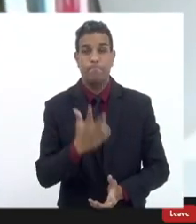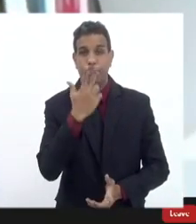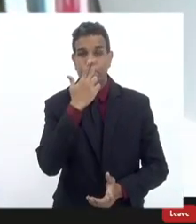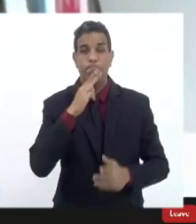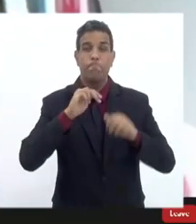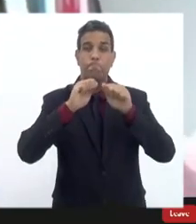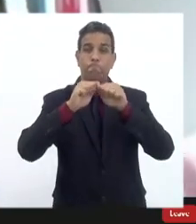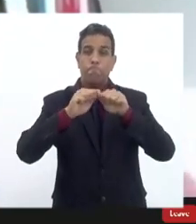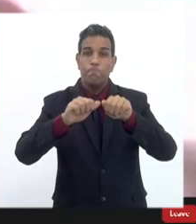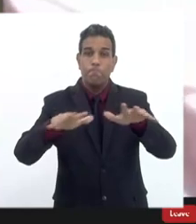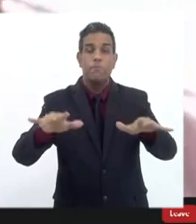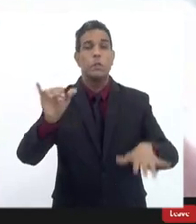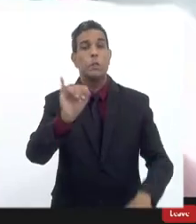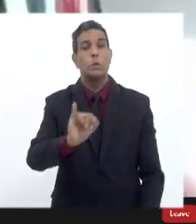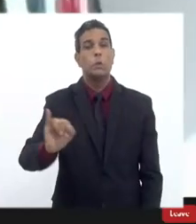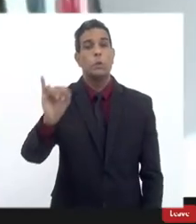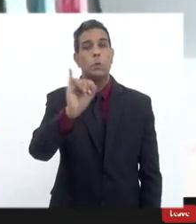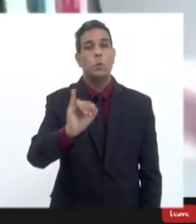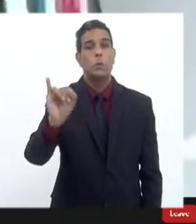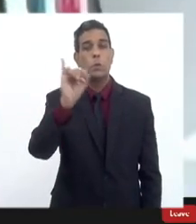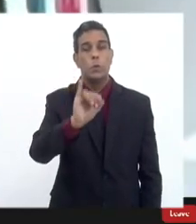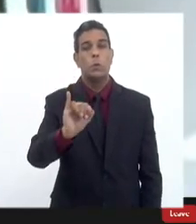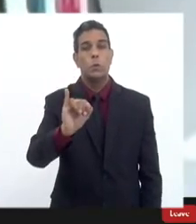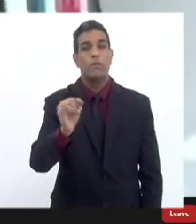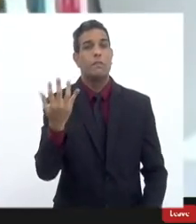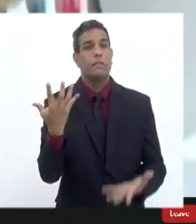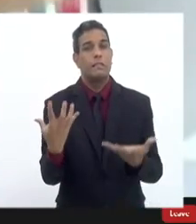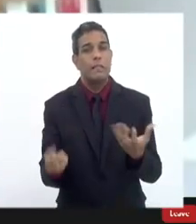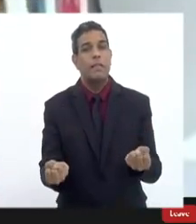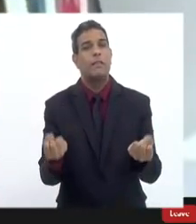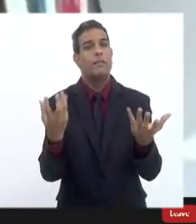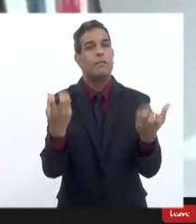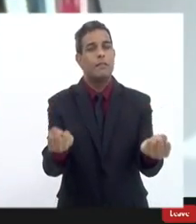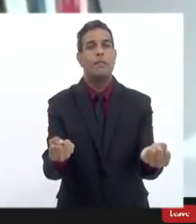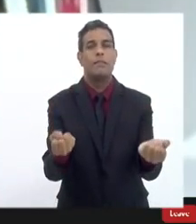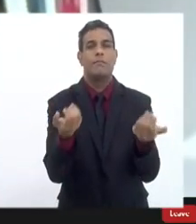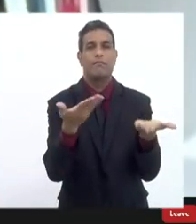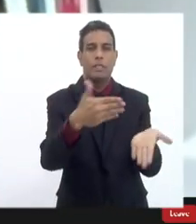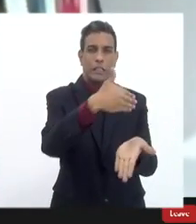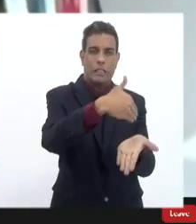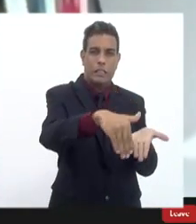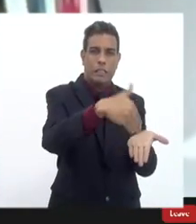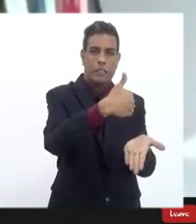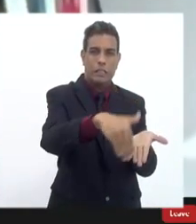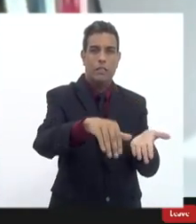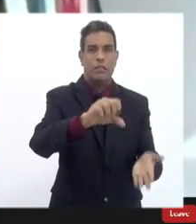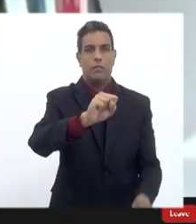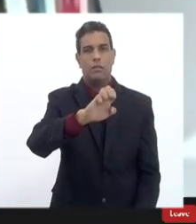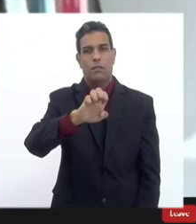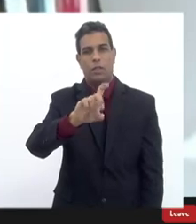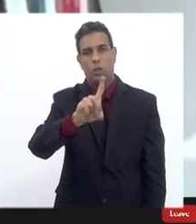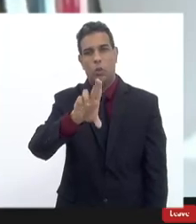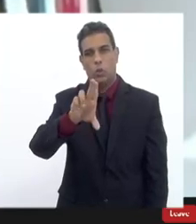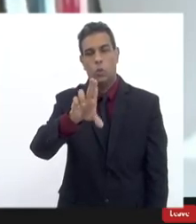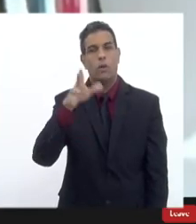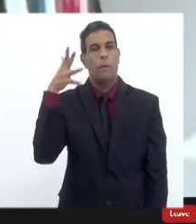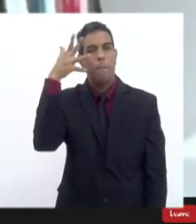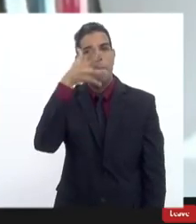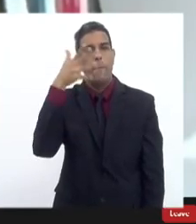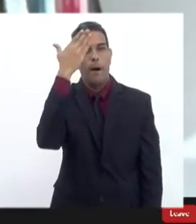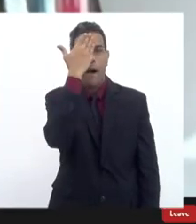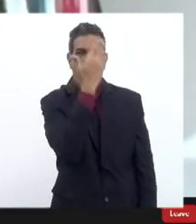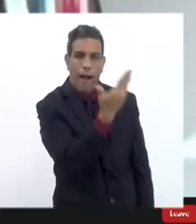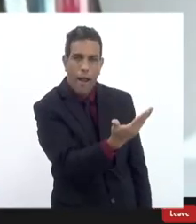repercussão importante, uma adesão importante. E a Secretaria de Educação, e o Fórum agradece